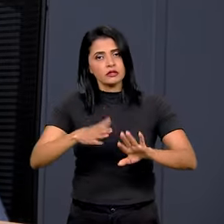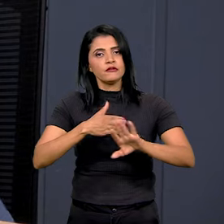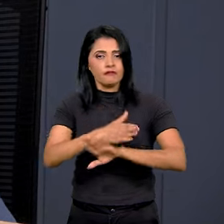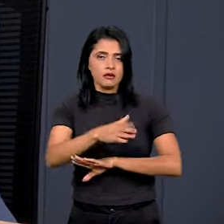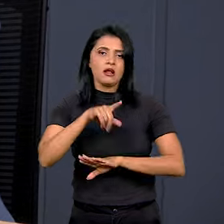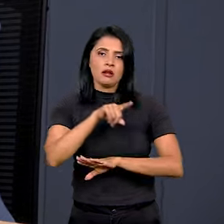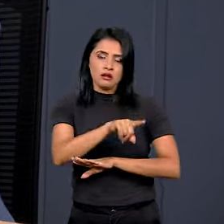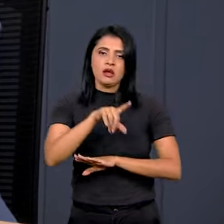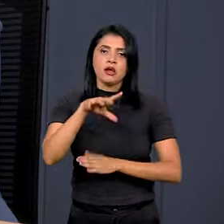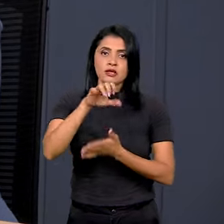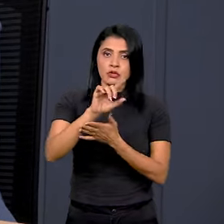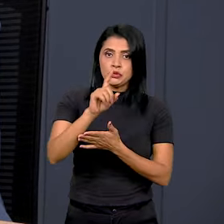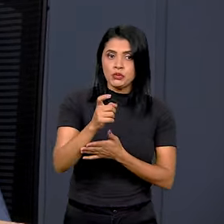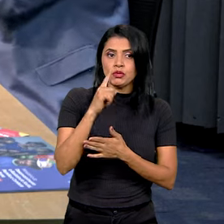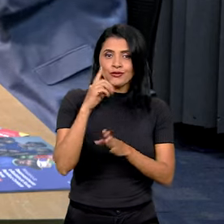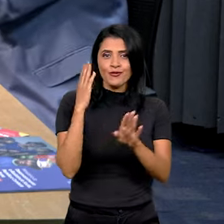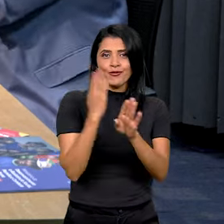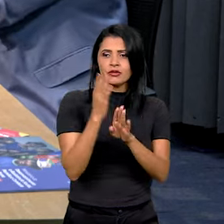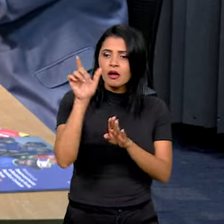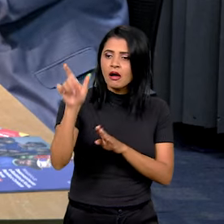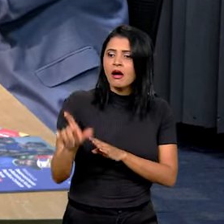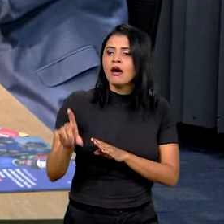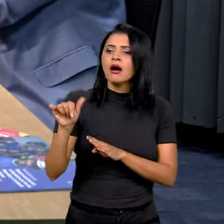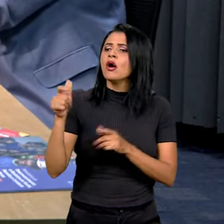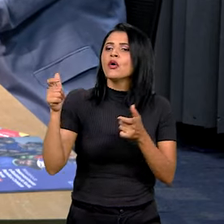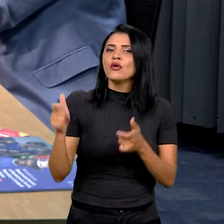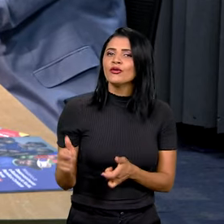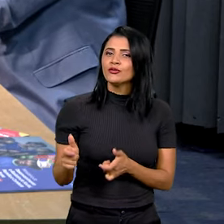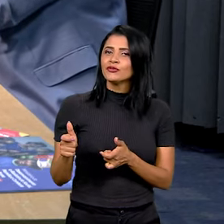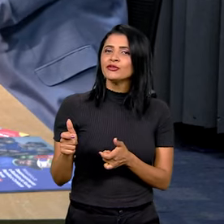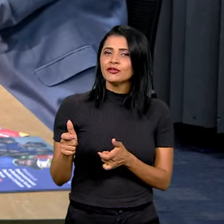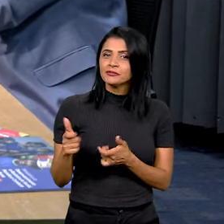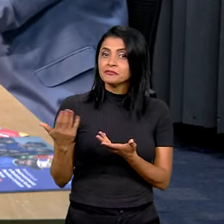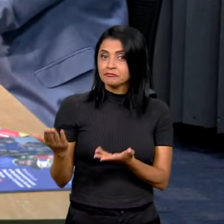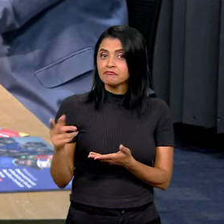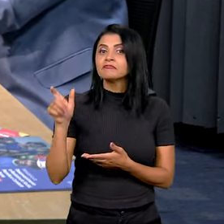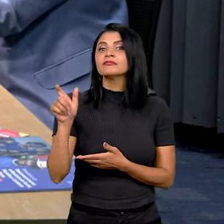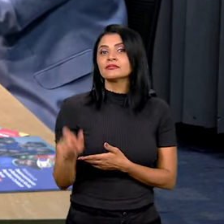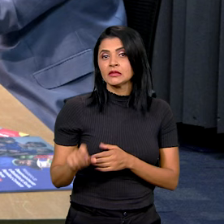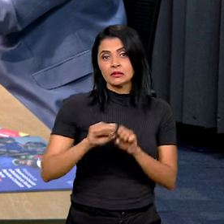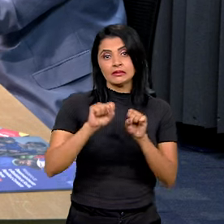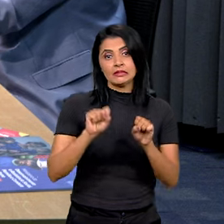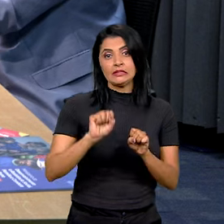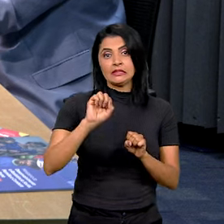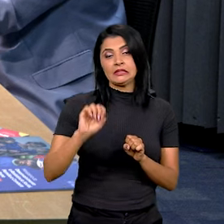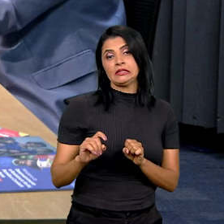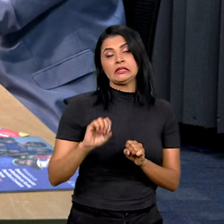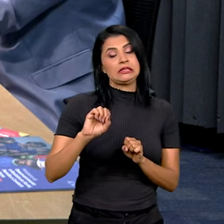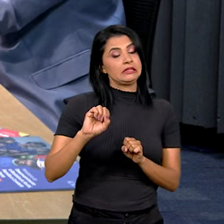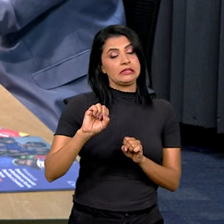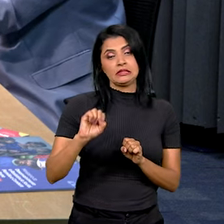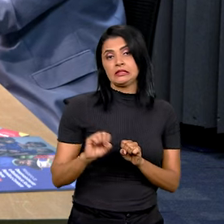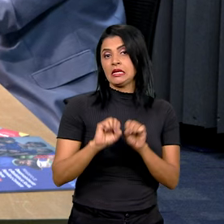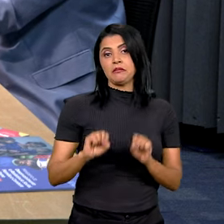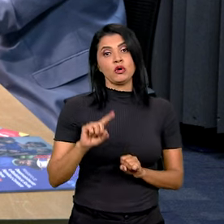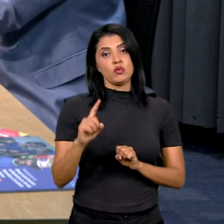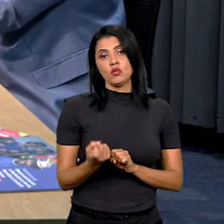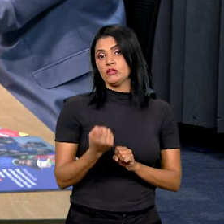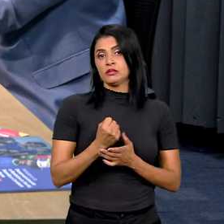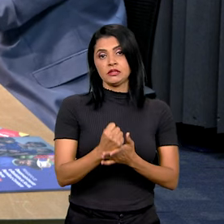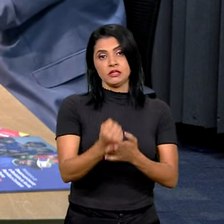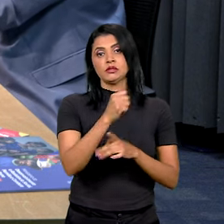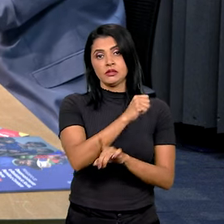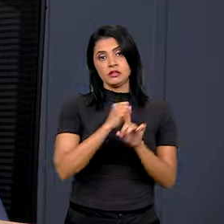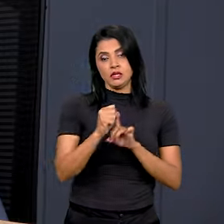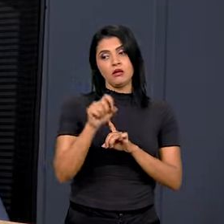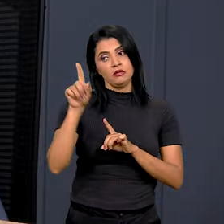beber no cadastro único e ele vai encontrar Daniela em algum lugar onde é que ele encontra Daniela ele encontra Daniela no Sistema Único de assistência social